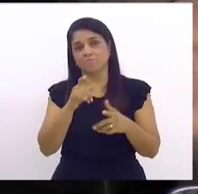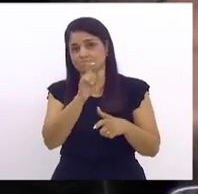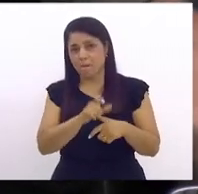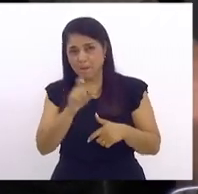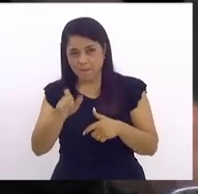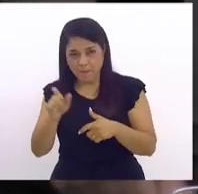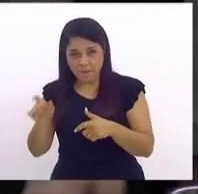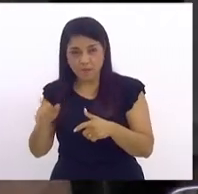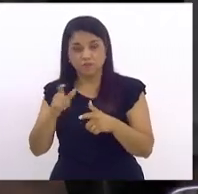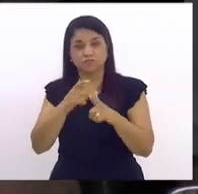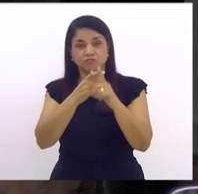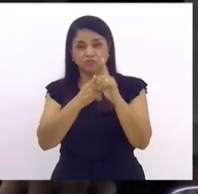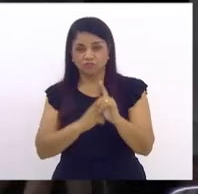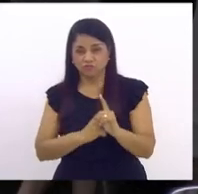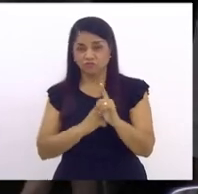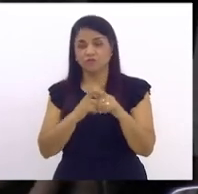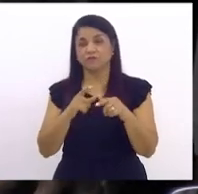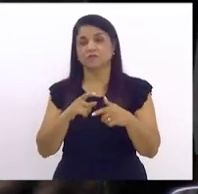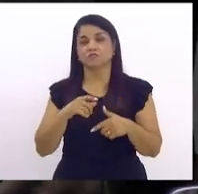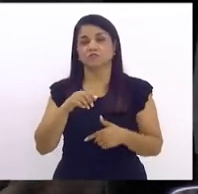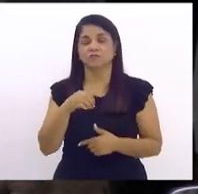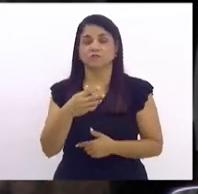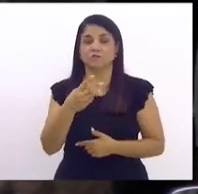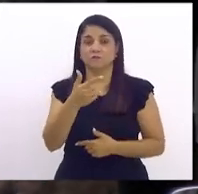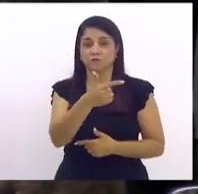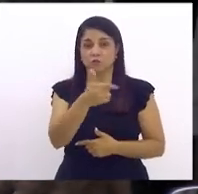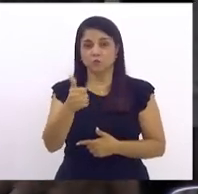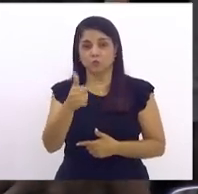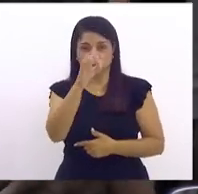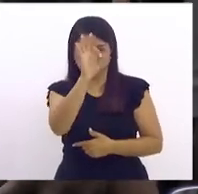estado mais inadimplente do Brasil em IPVA.